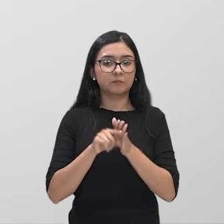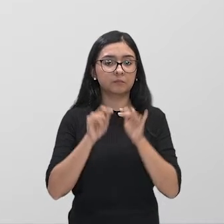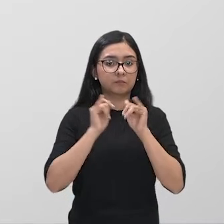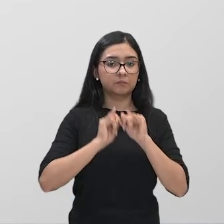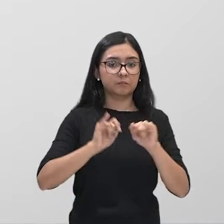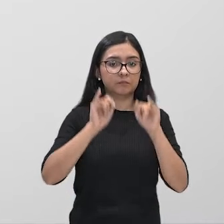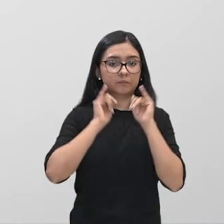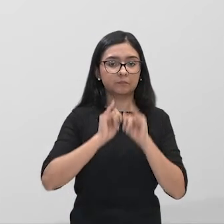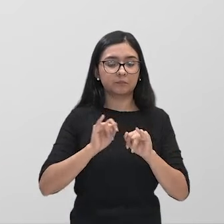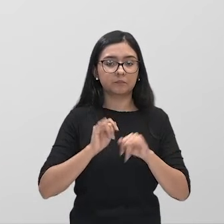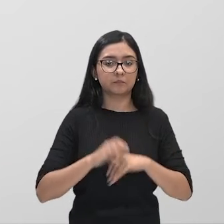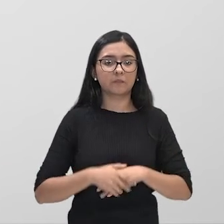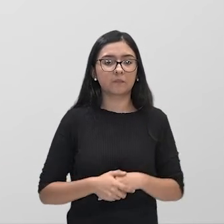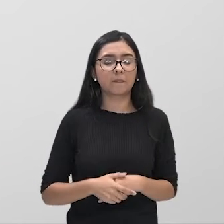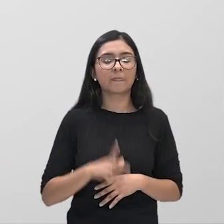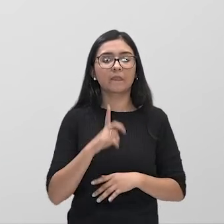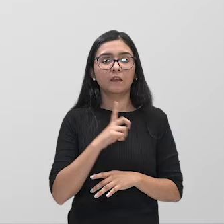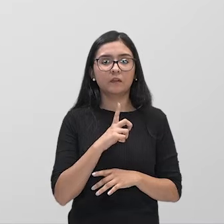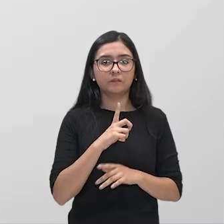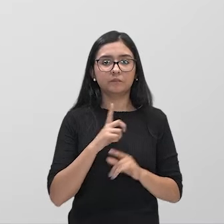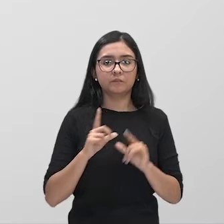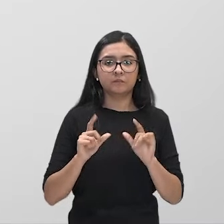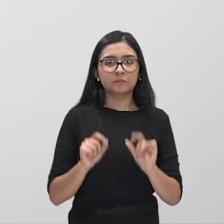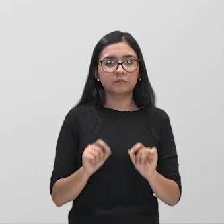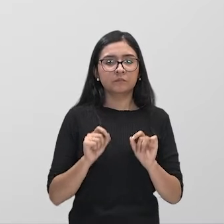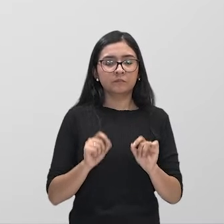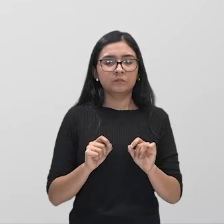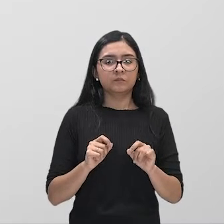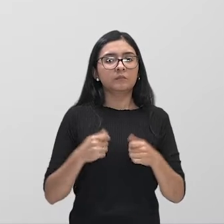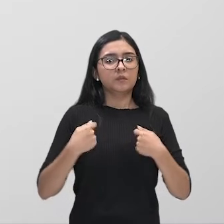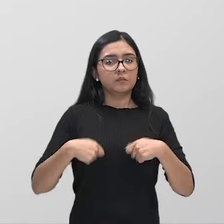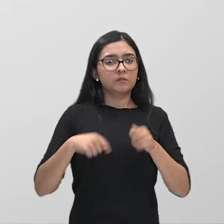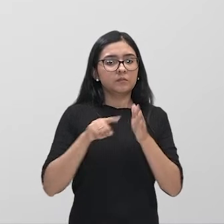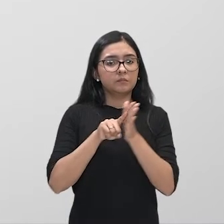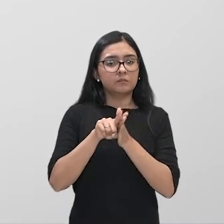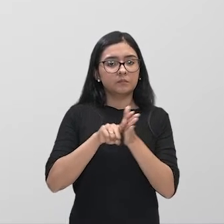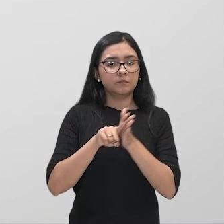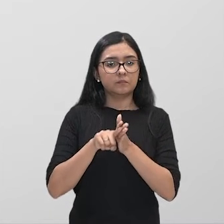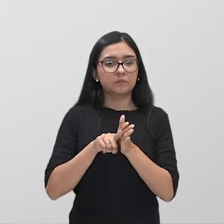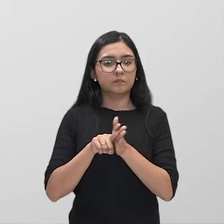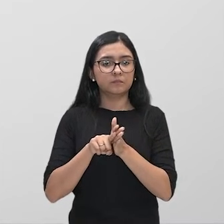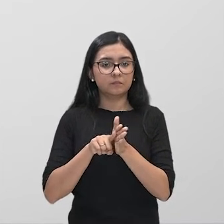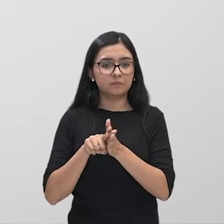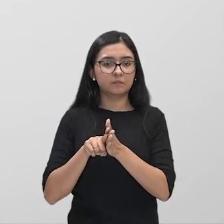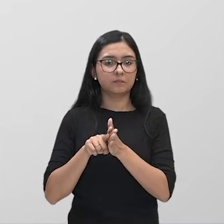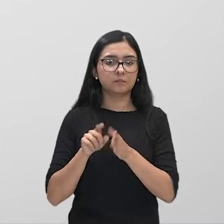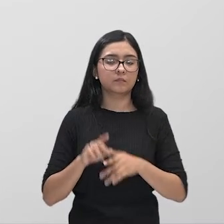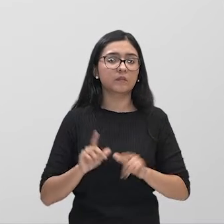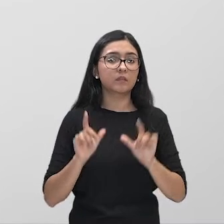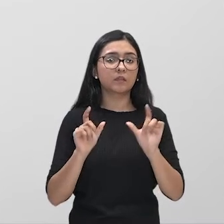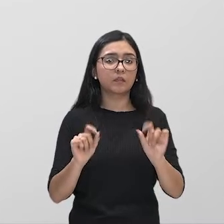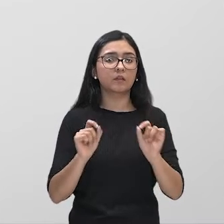veja que temos, né, que pesquisar. Quem faz, né, quem